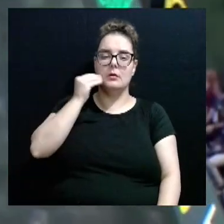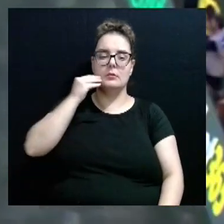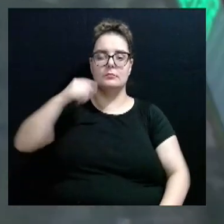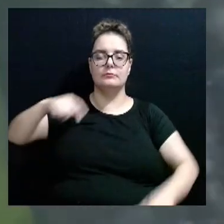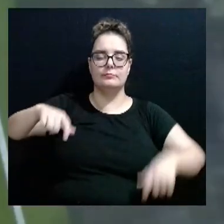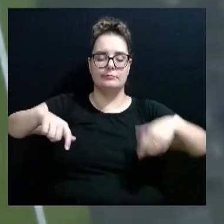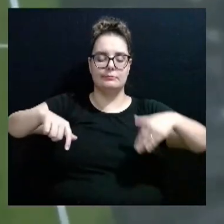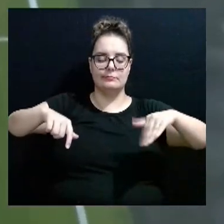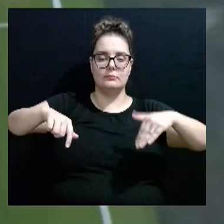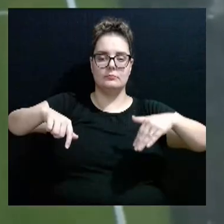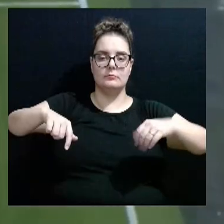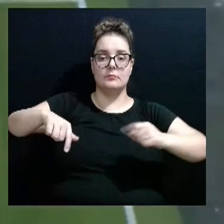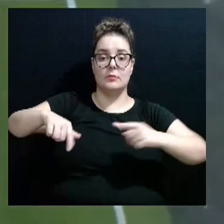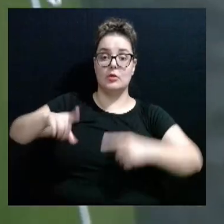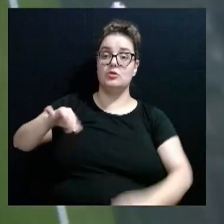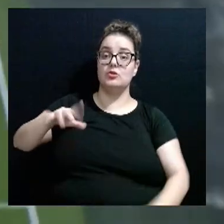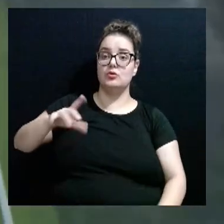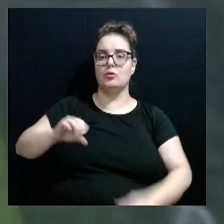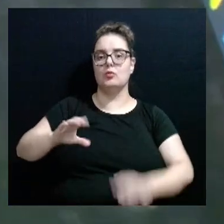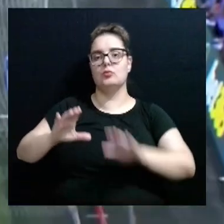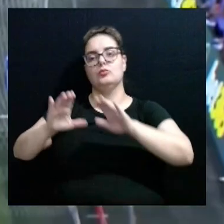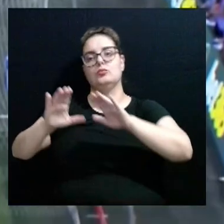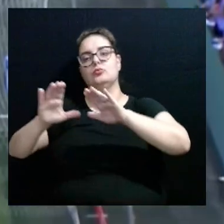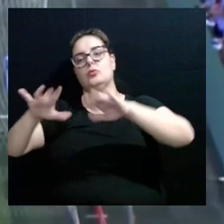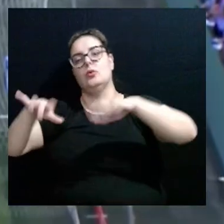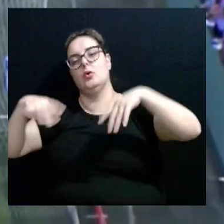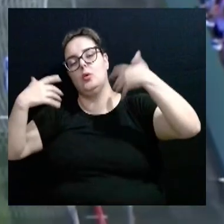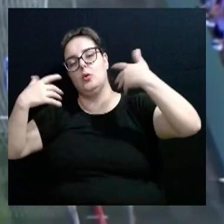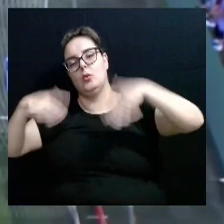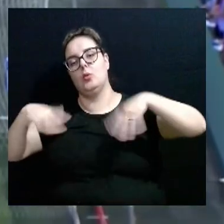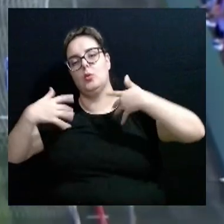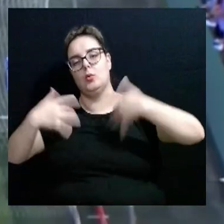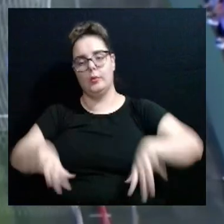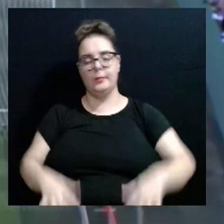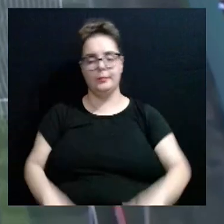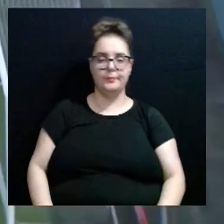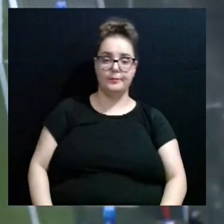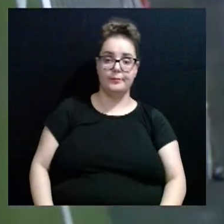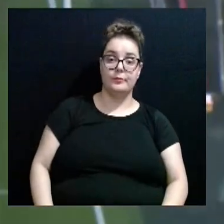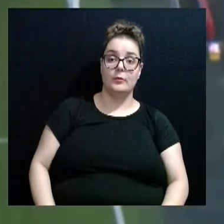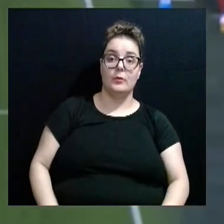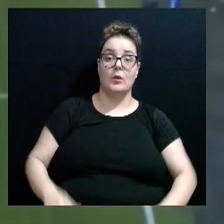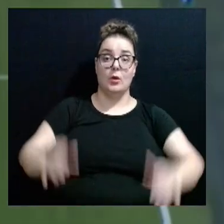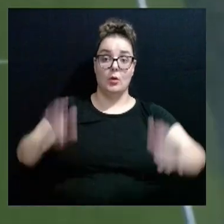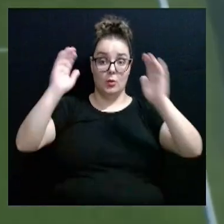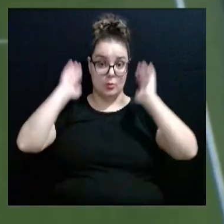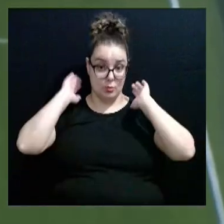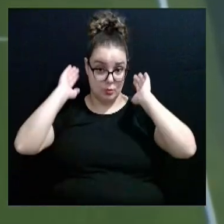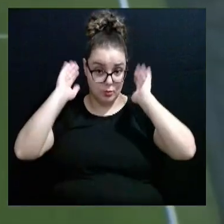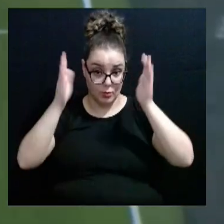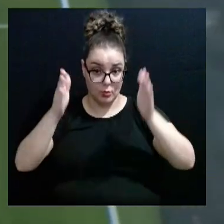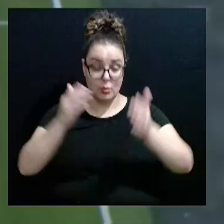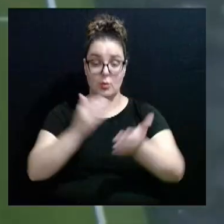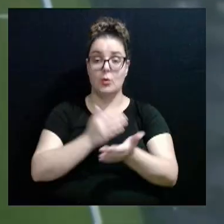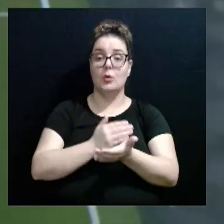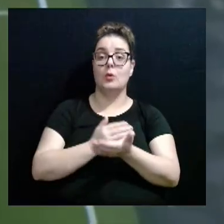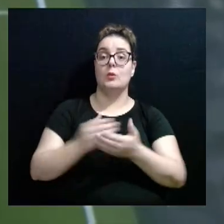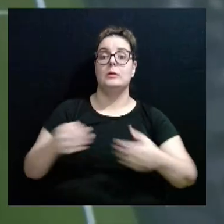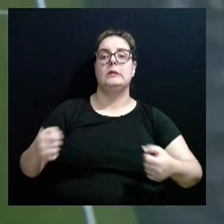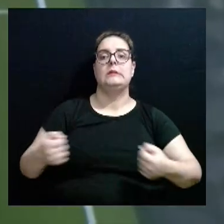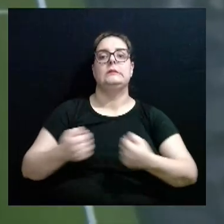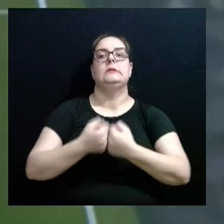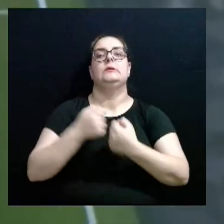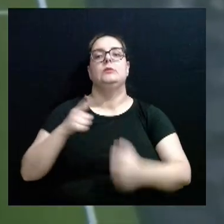Diogo Silva conseguiu espalmar. Em cobrança de escanteio, começou o duelo Gustavo